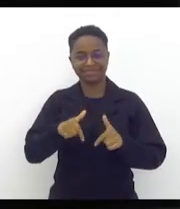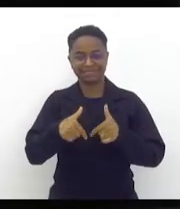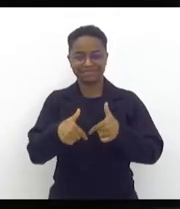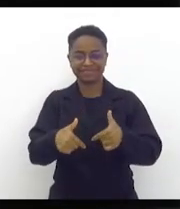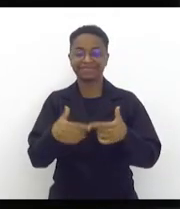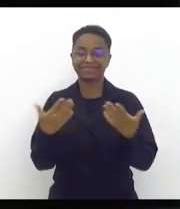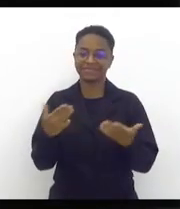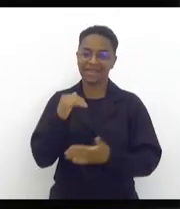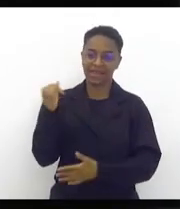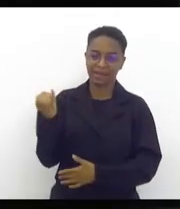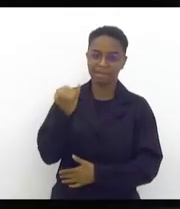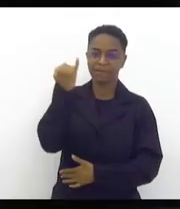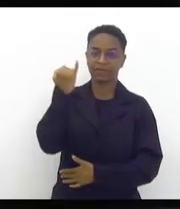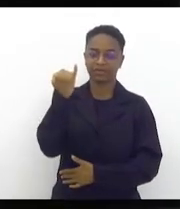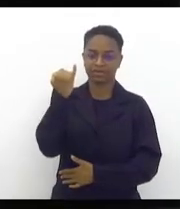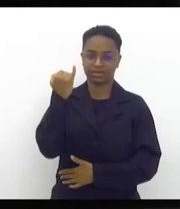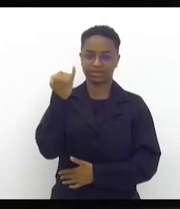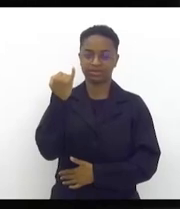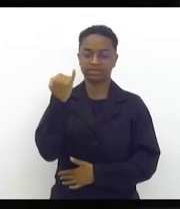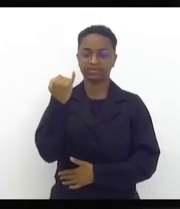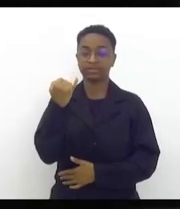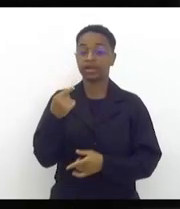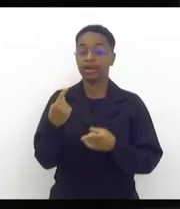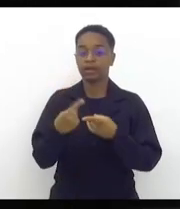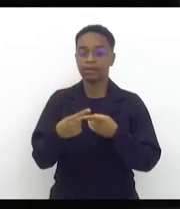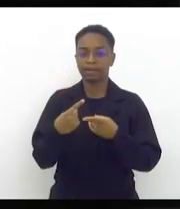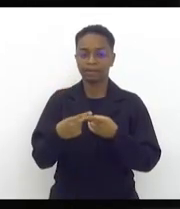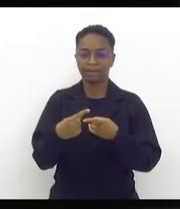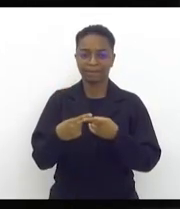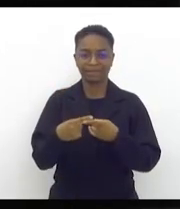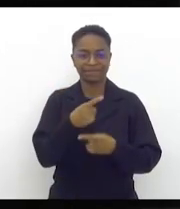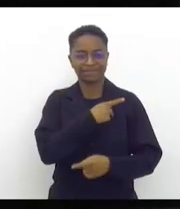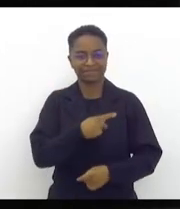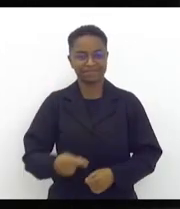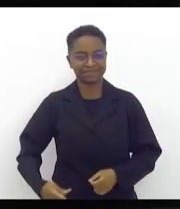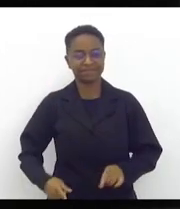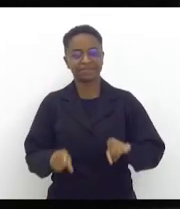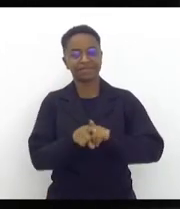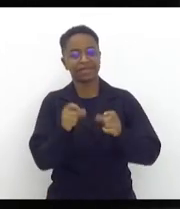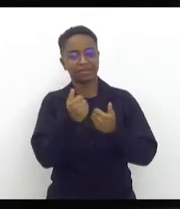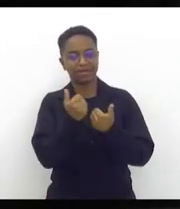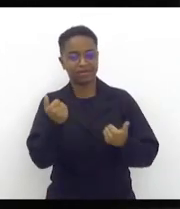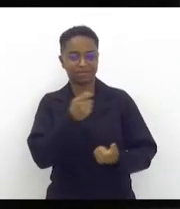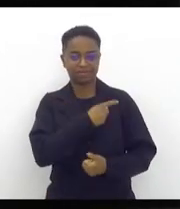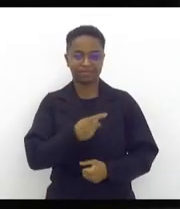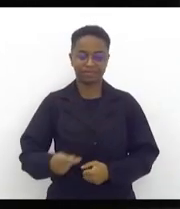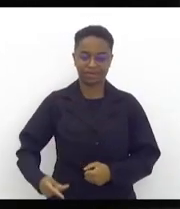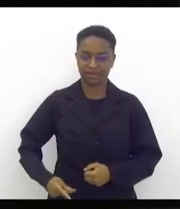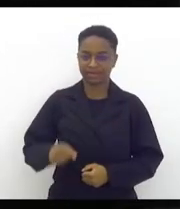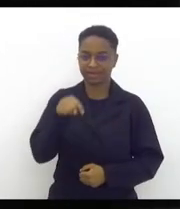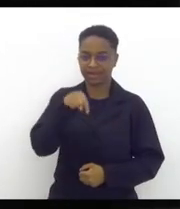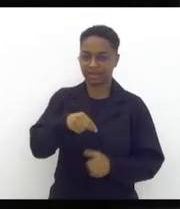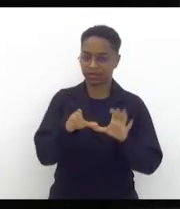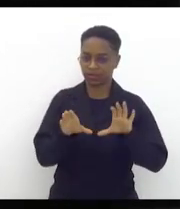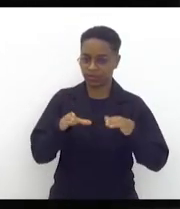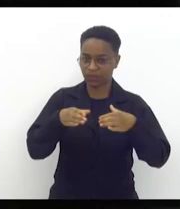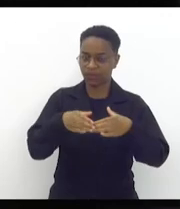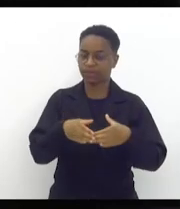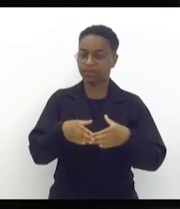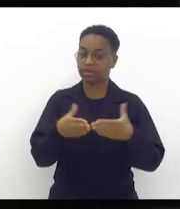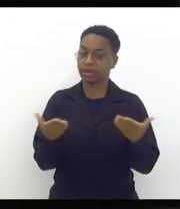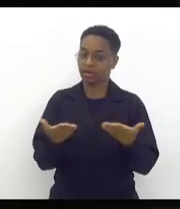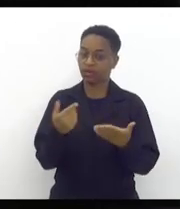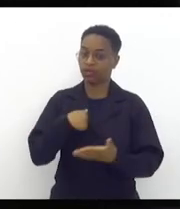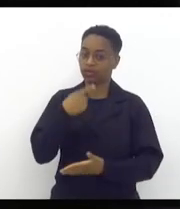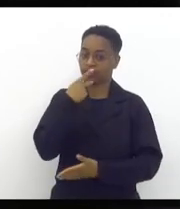muito importante que nesta comissão, a presidência e a vice-presidência dessa comissão, e aí me dirijo nesse